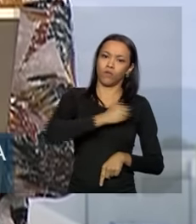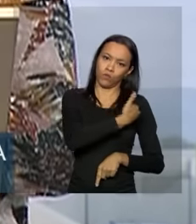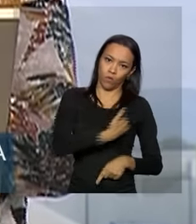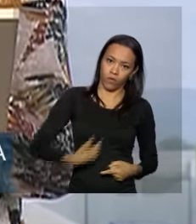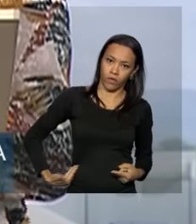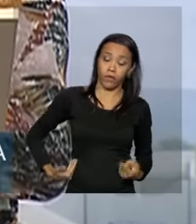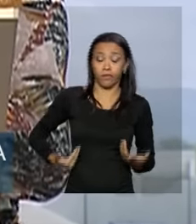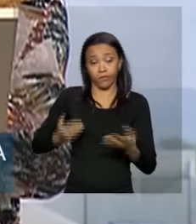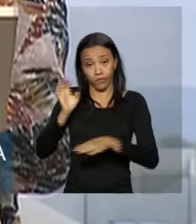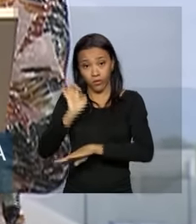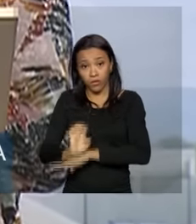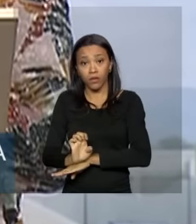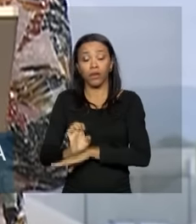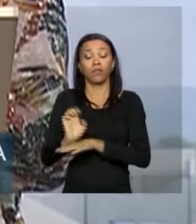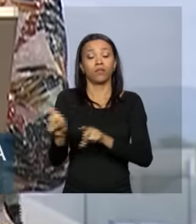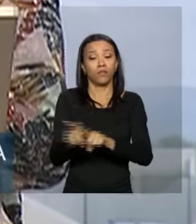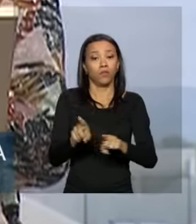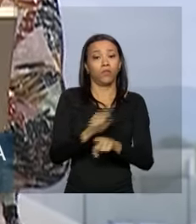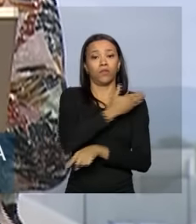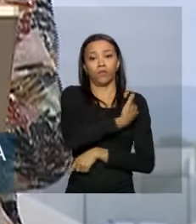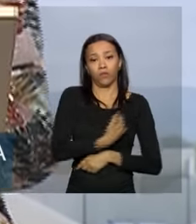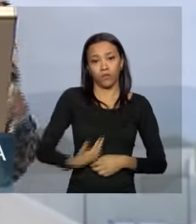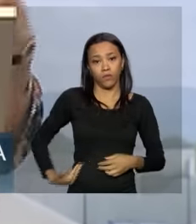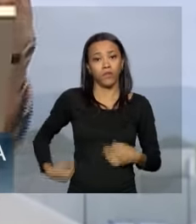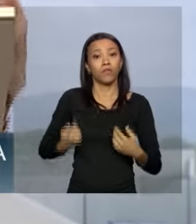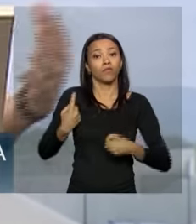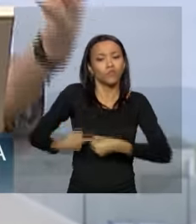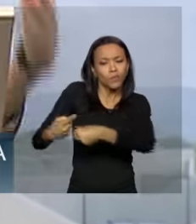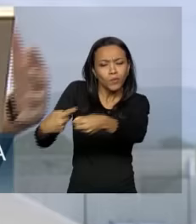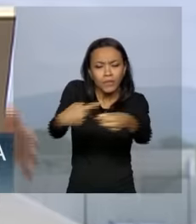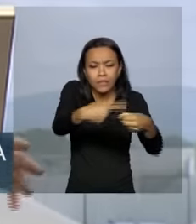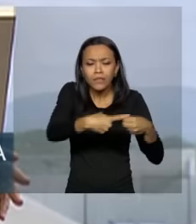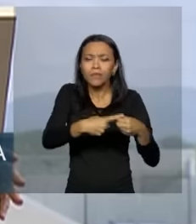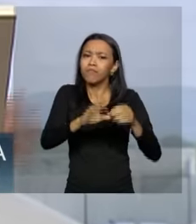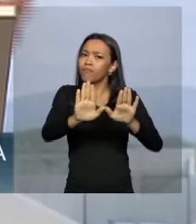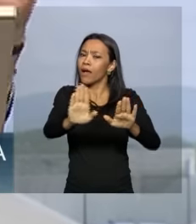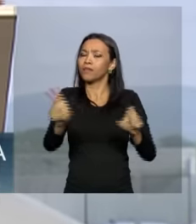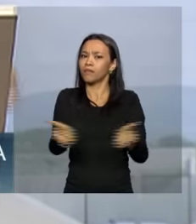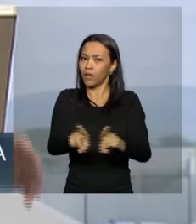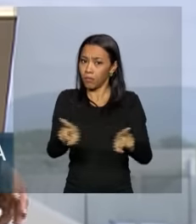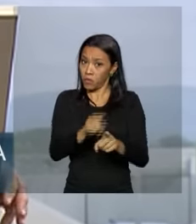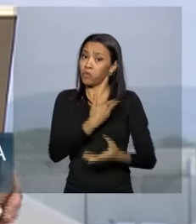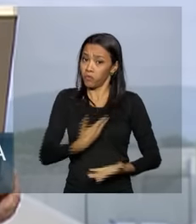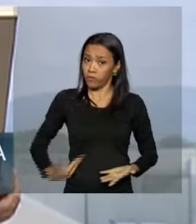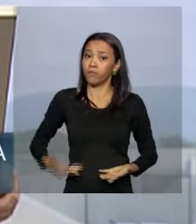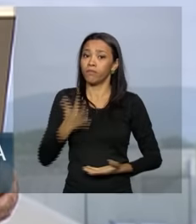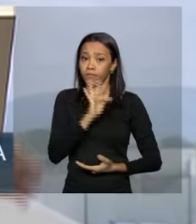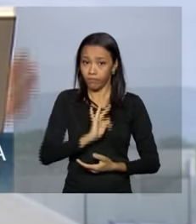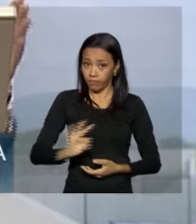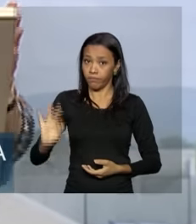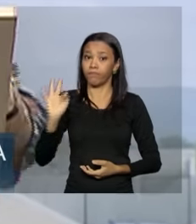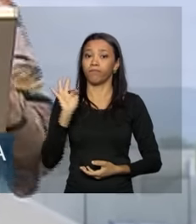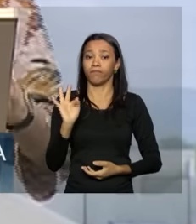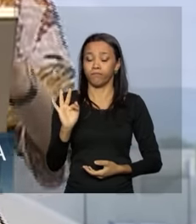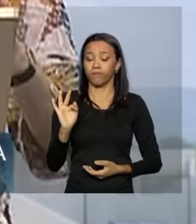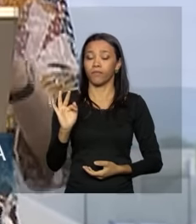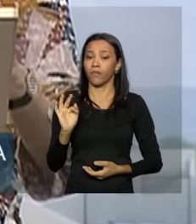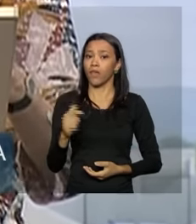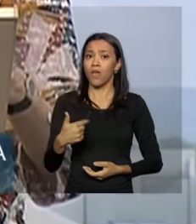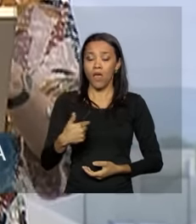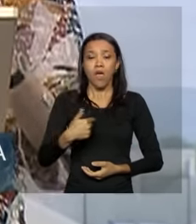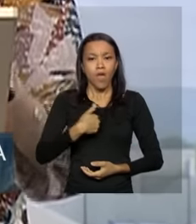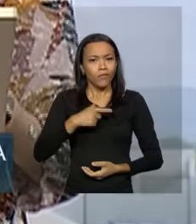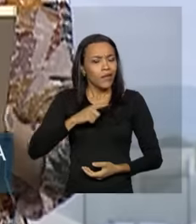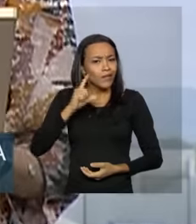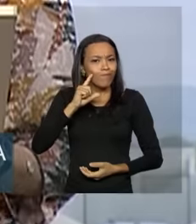governos estaduais quanto os governos municipais, mas também o governo federal. E eu tenho